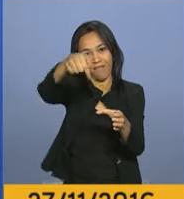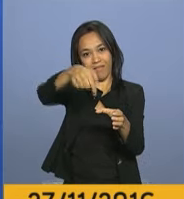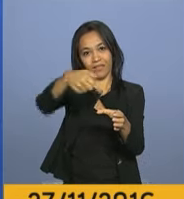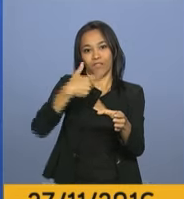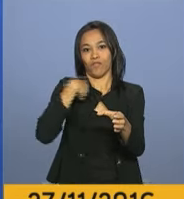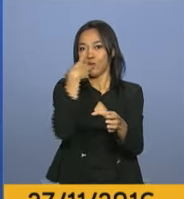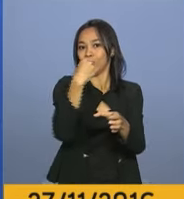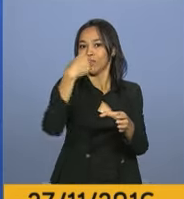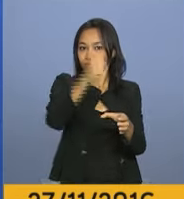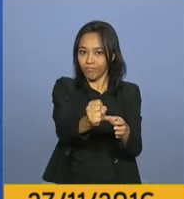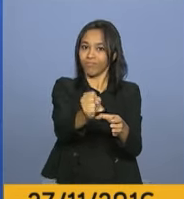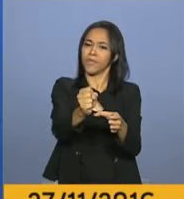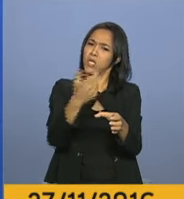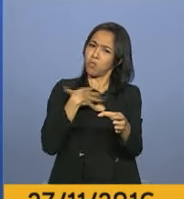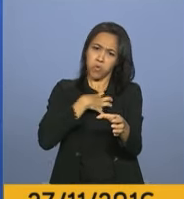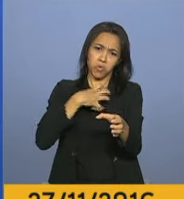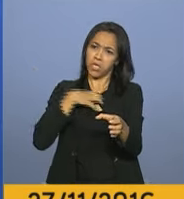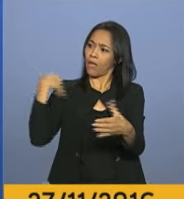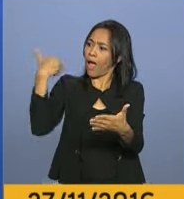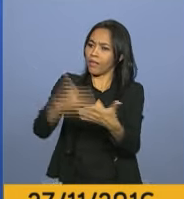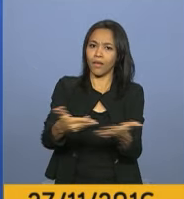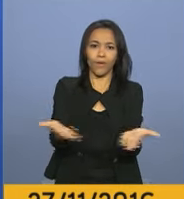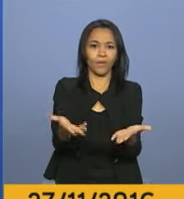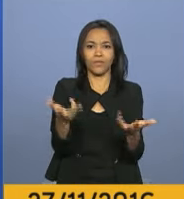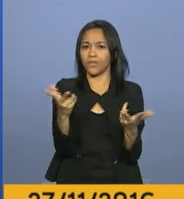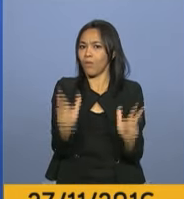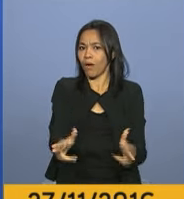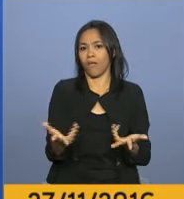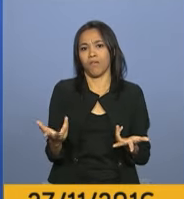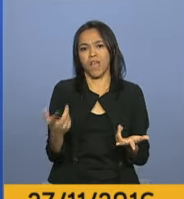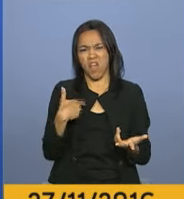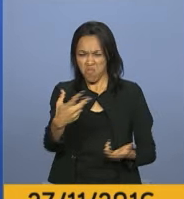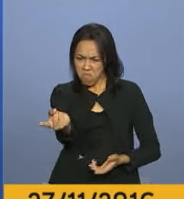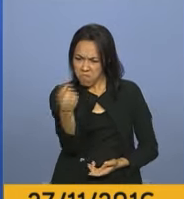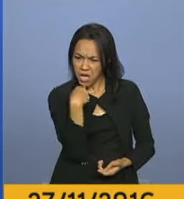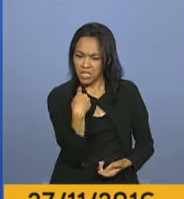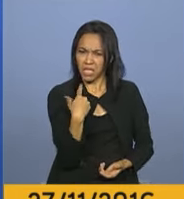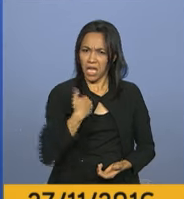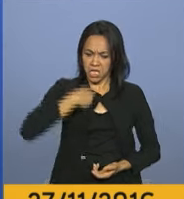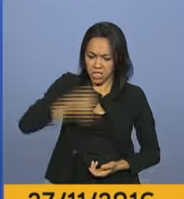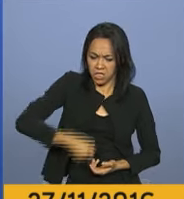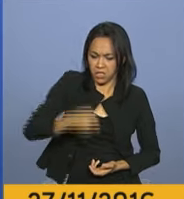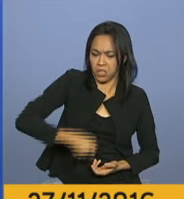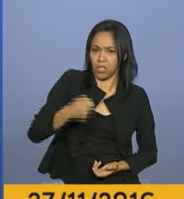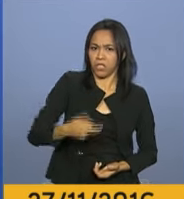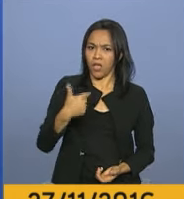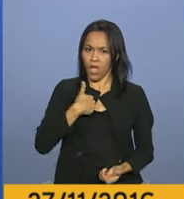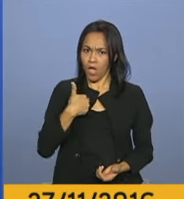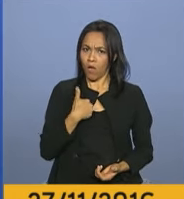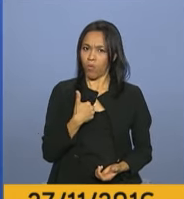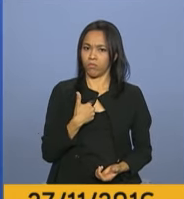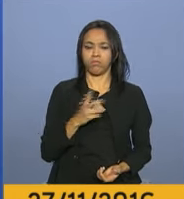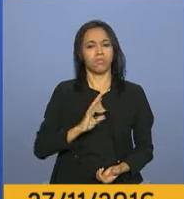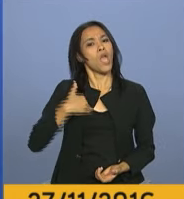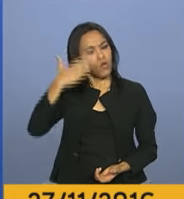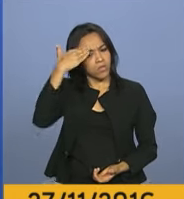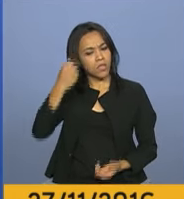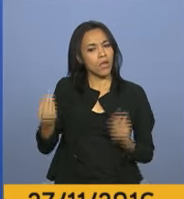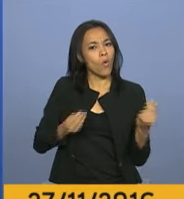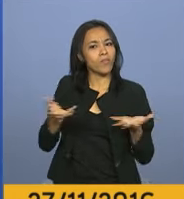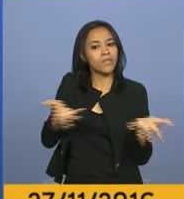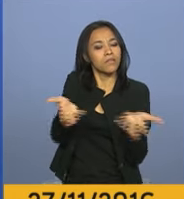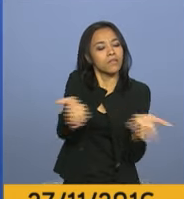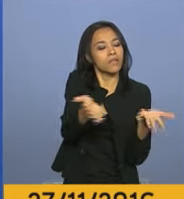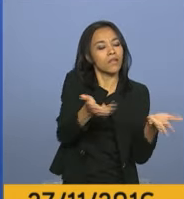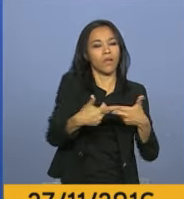desde então, o meu estilo foi esse. Então, não venham me exigir que eu tome atitudes autoritárias. Eu sei como levar as